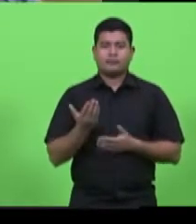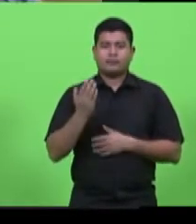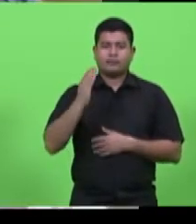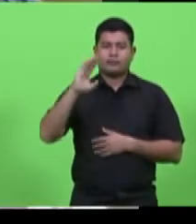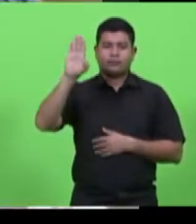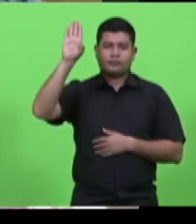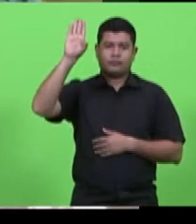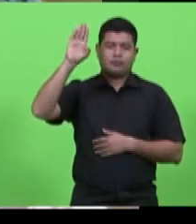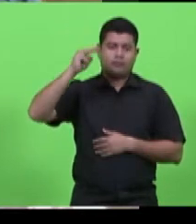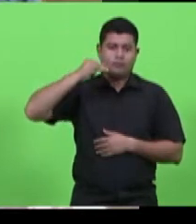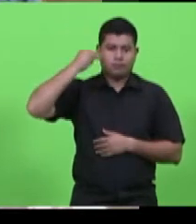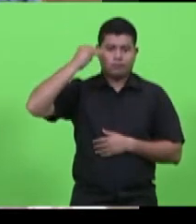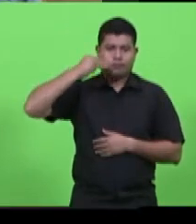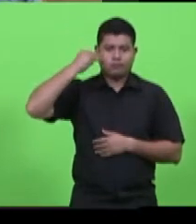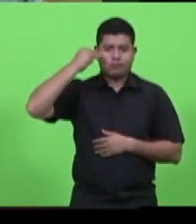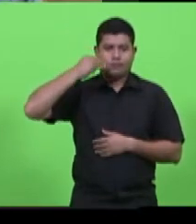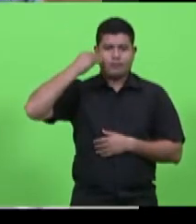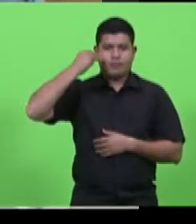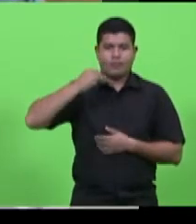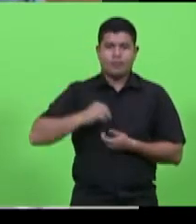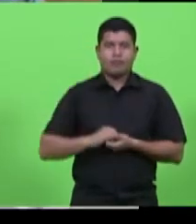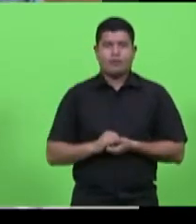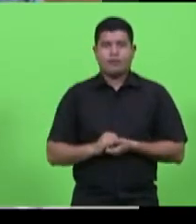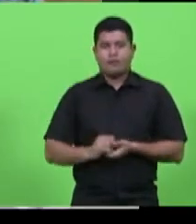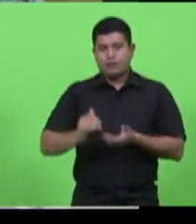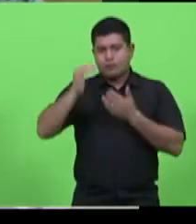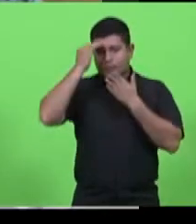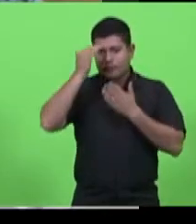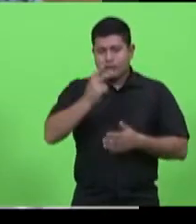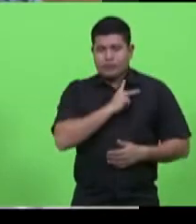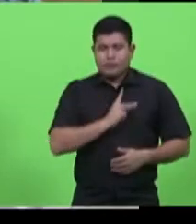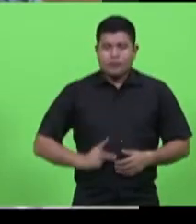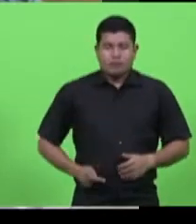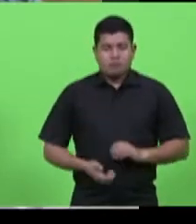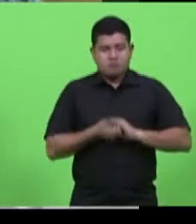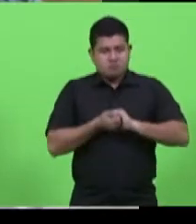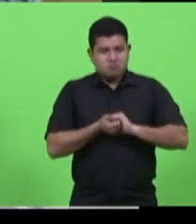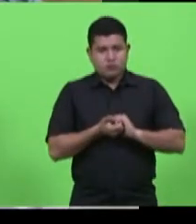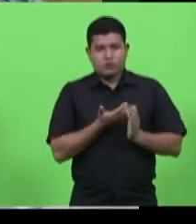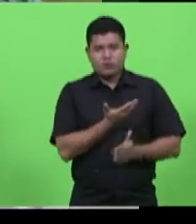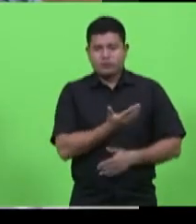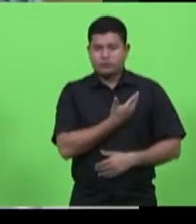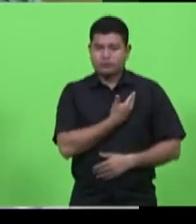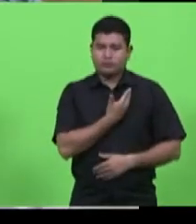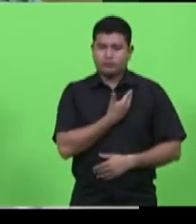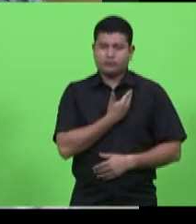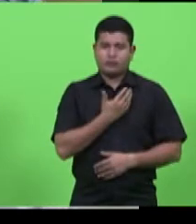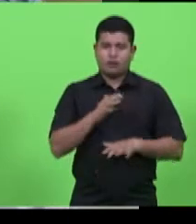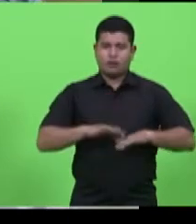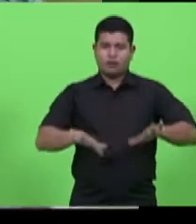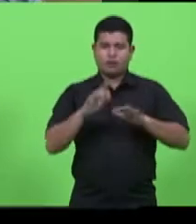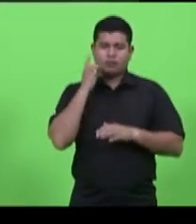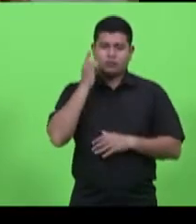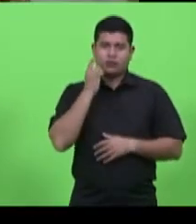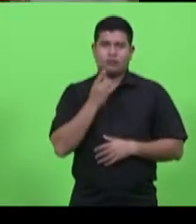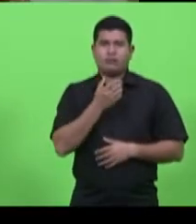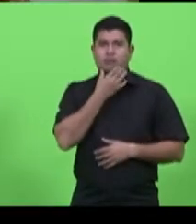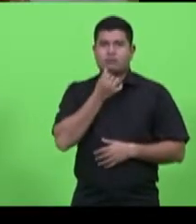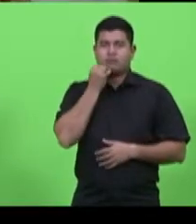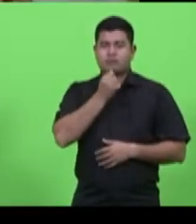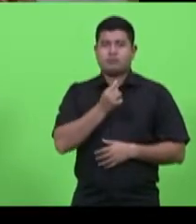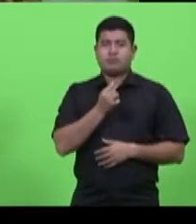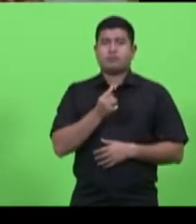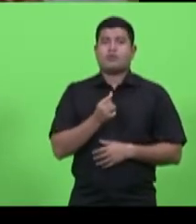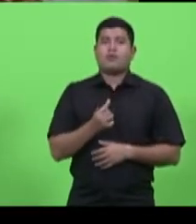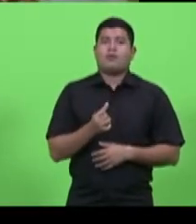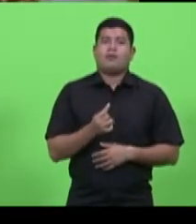Márcio Machado, ainda para discutir. Obrigado, presidente. Cumprimento Vossa Excelência, nobres deputados, deputadas. Quando se